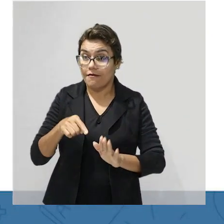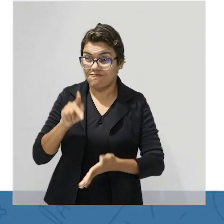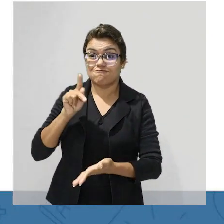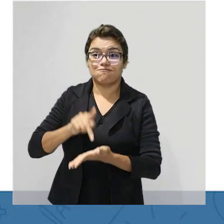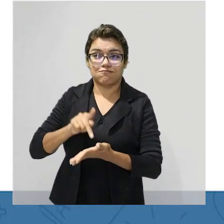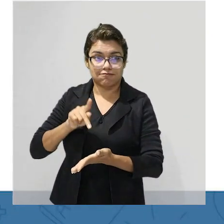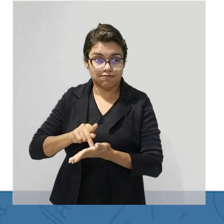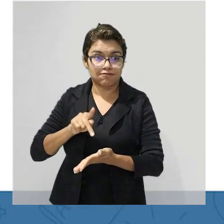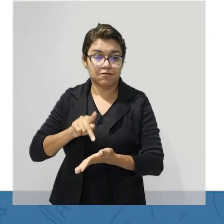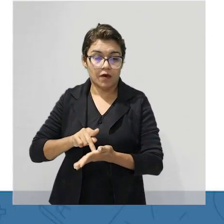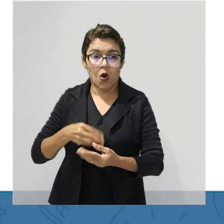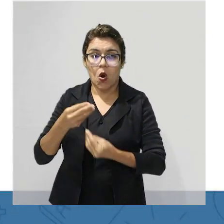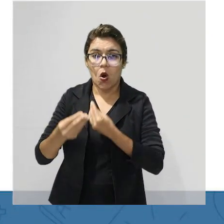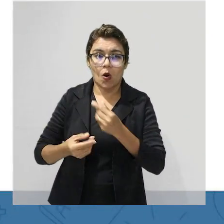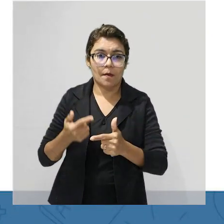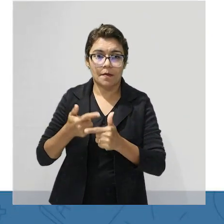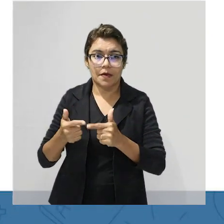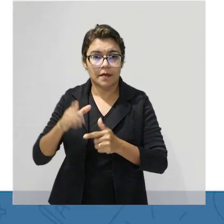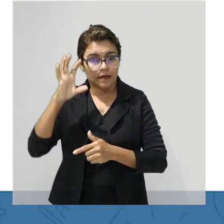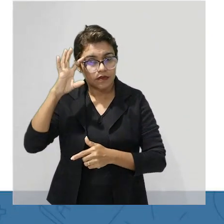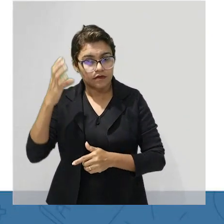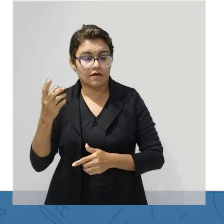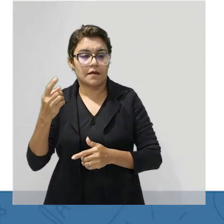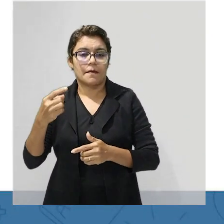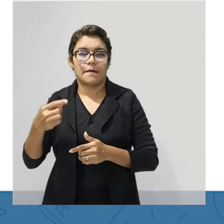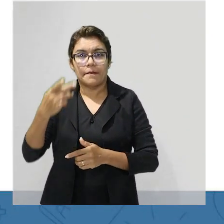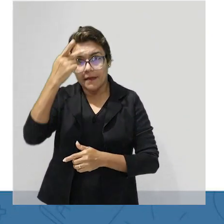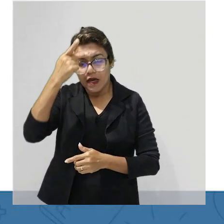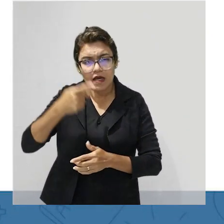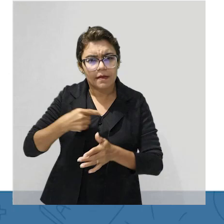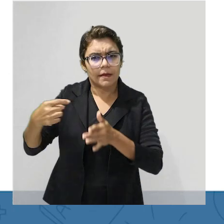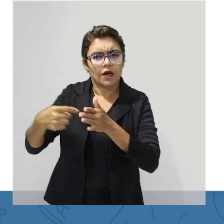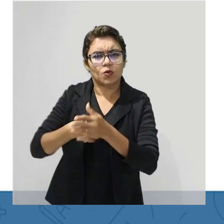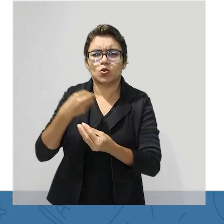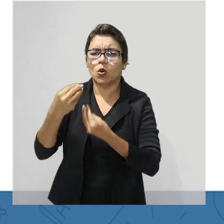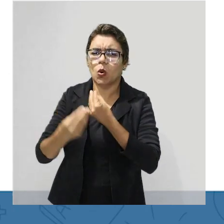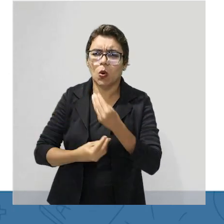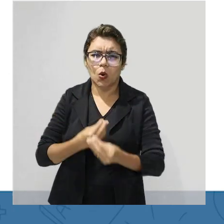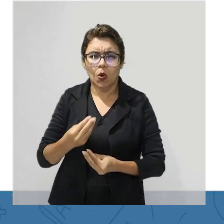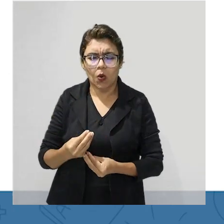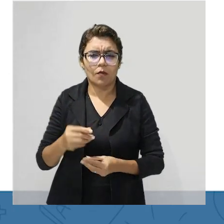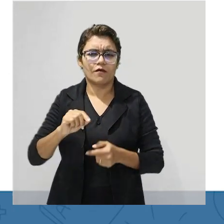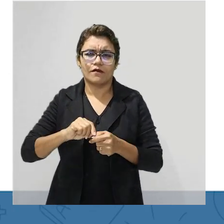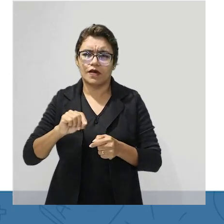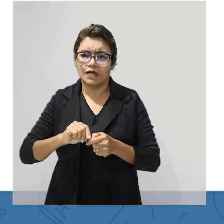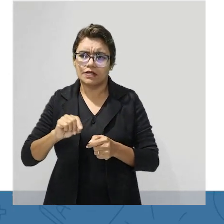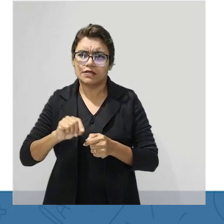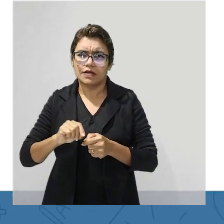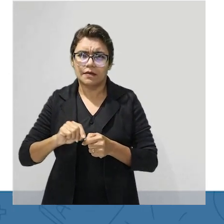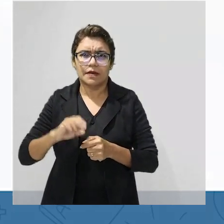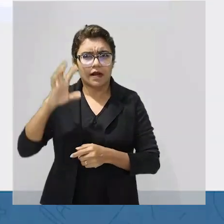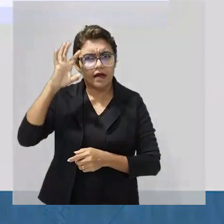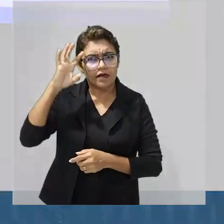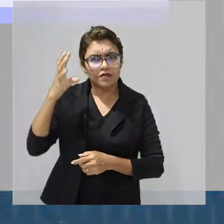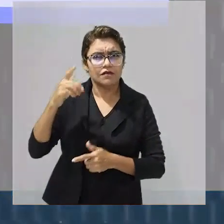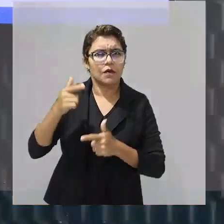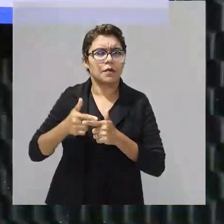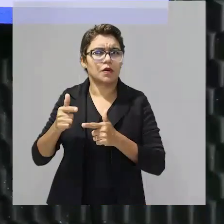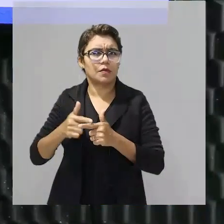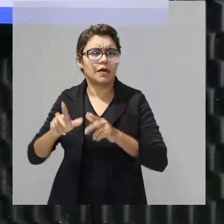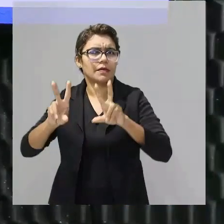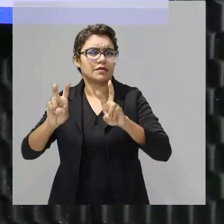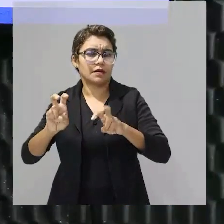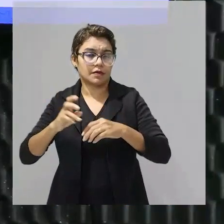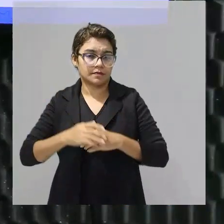irá fazer, como irá fazer, de que forma, quais são os detalhes, dando explicações